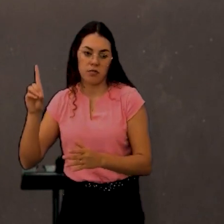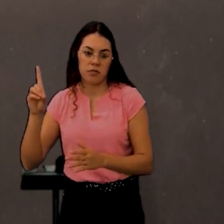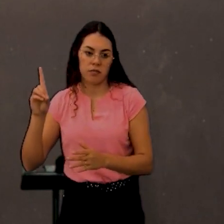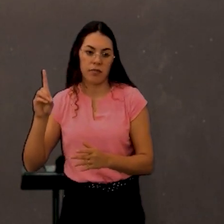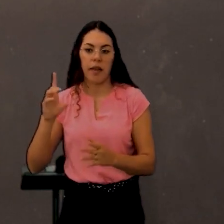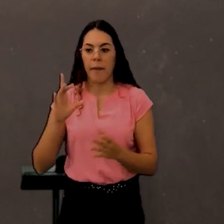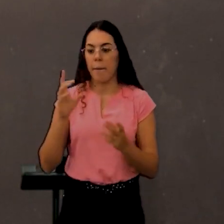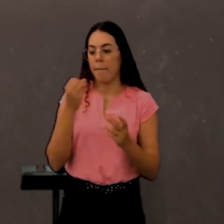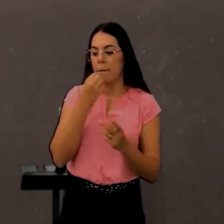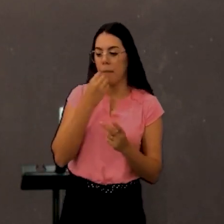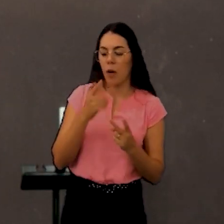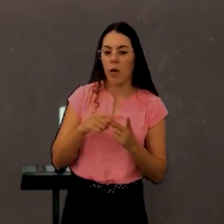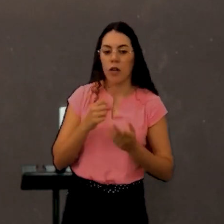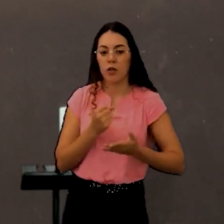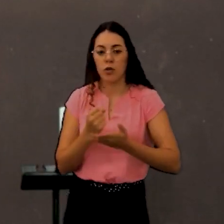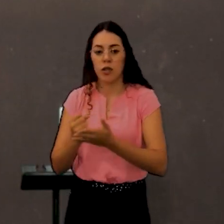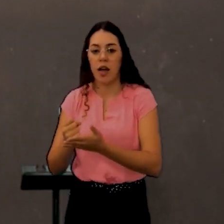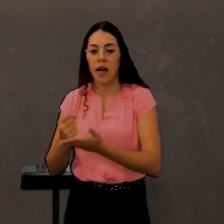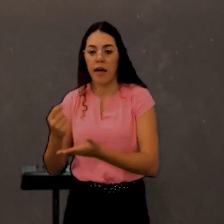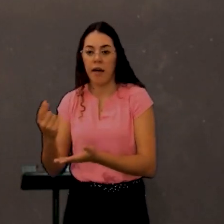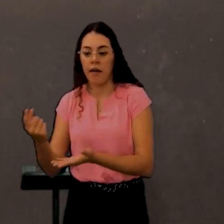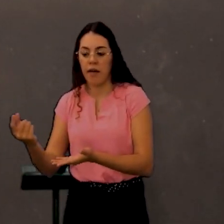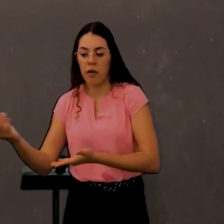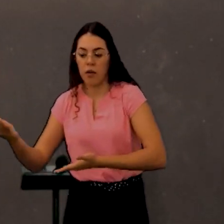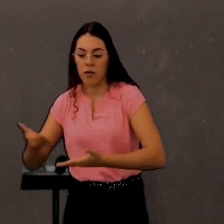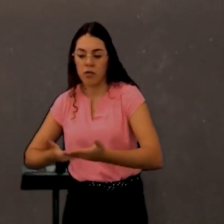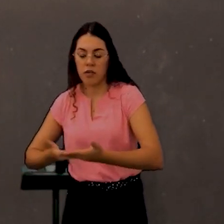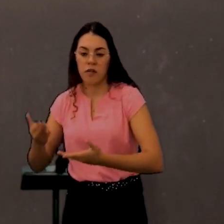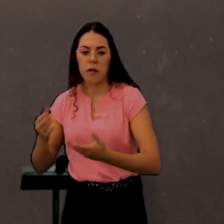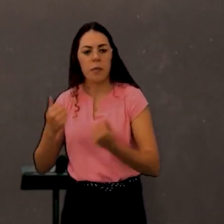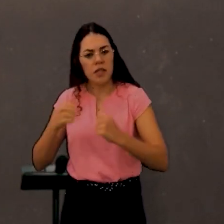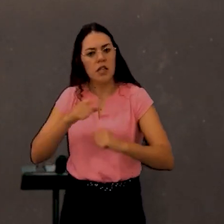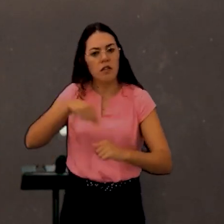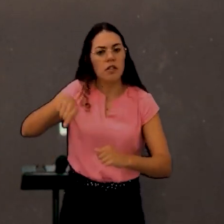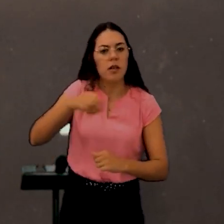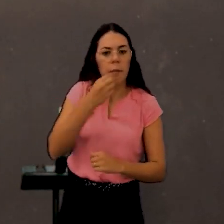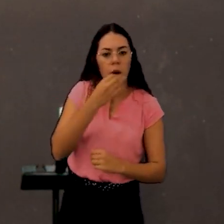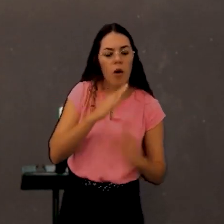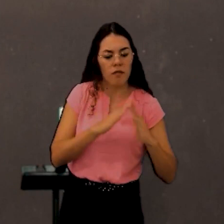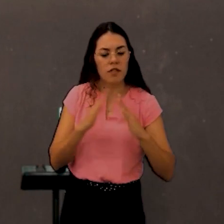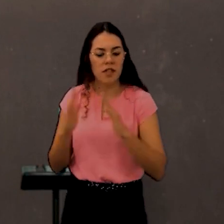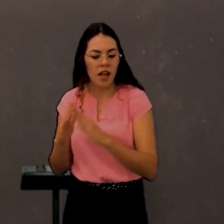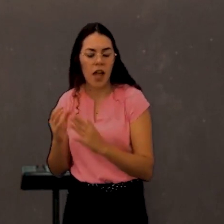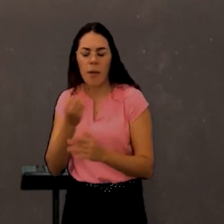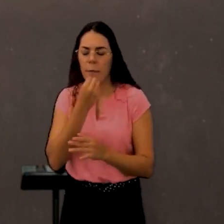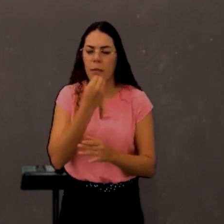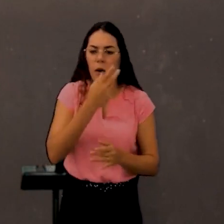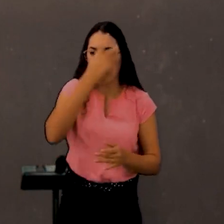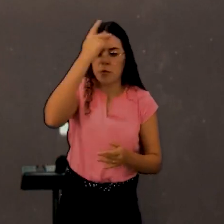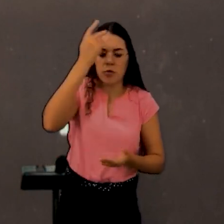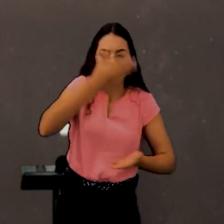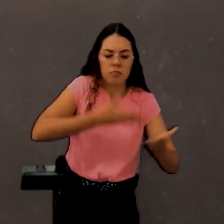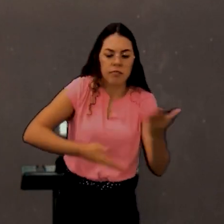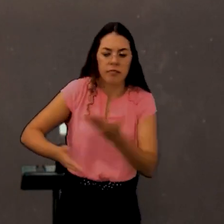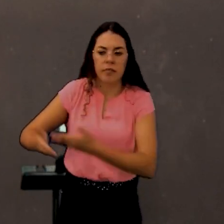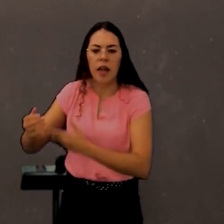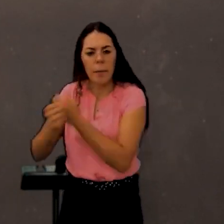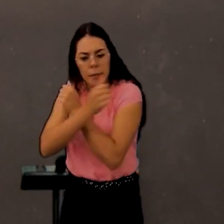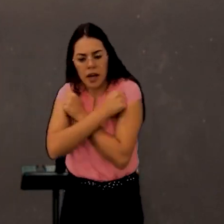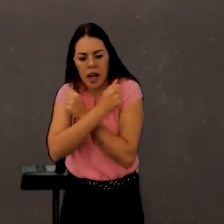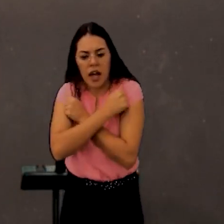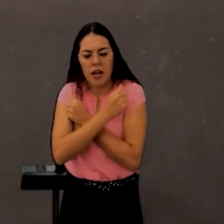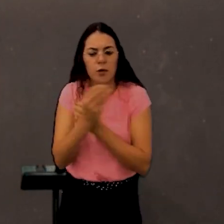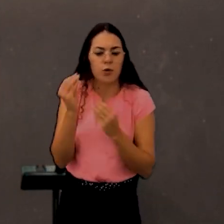a bondade, ajudar o próximo. Você precisa ser bom, seja bom com o seu vizinho, seja bom com as pessoas ao seu redor. Dê um abraço,